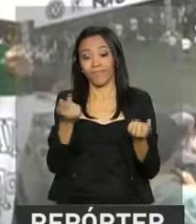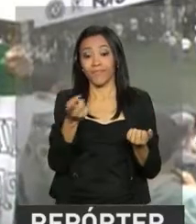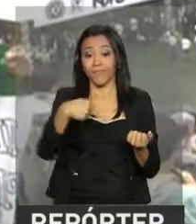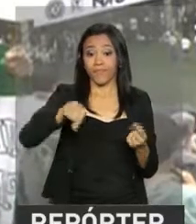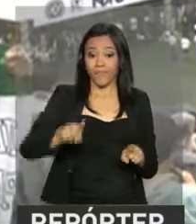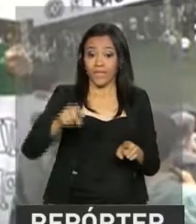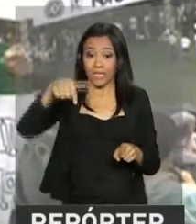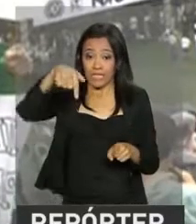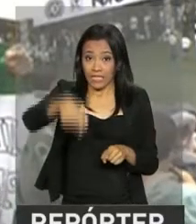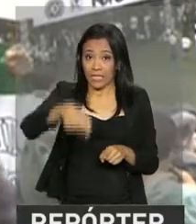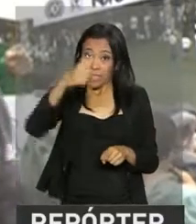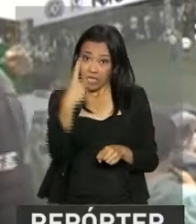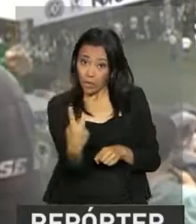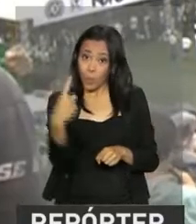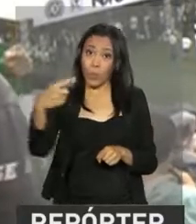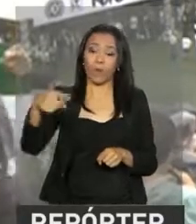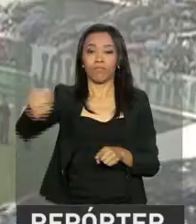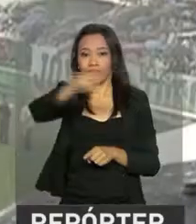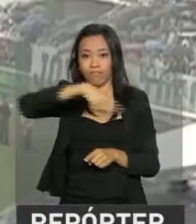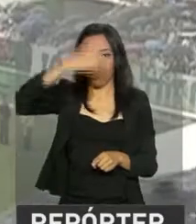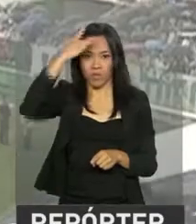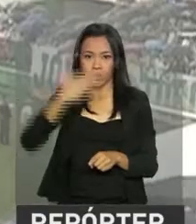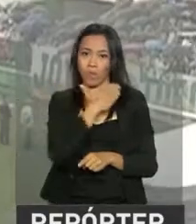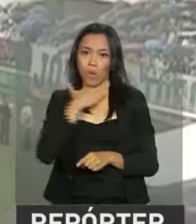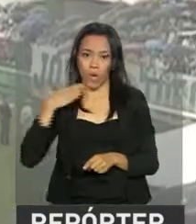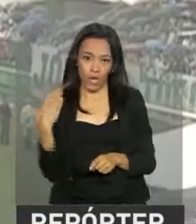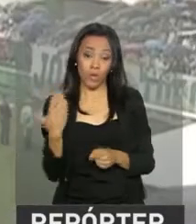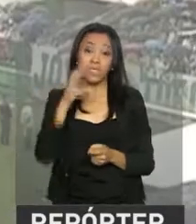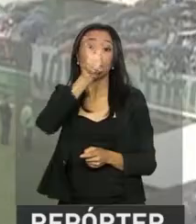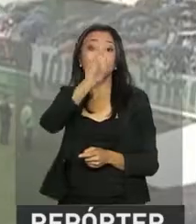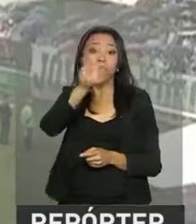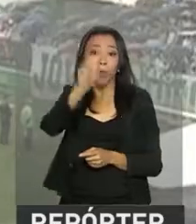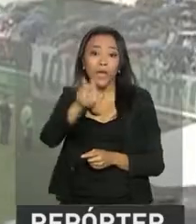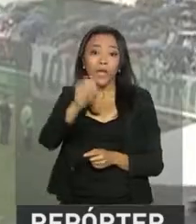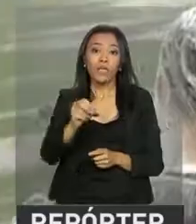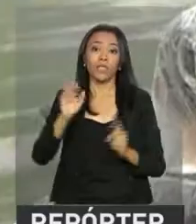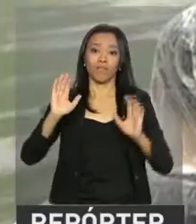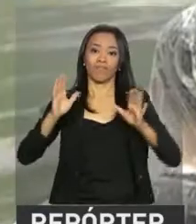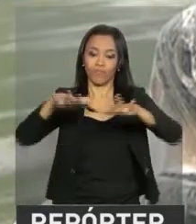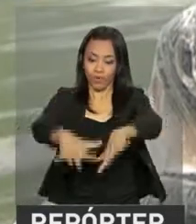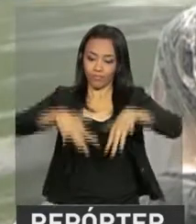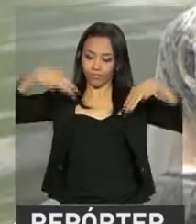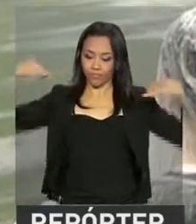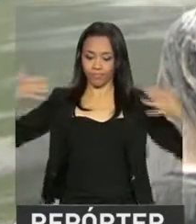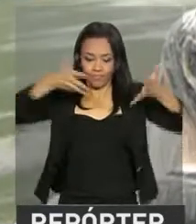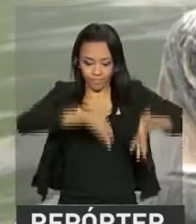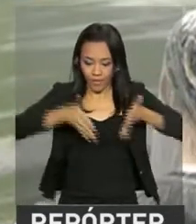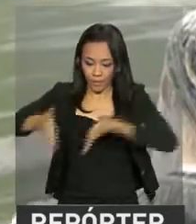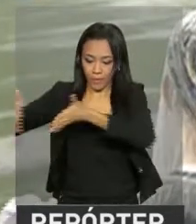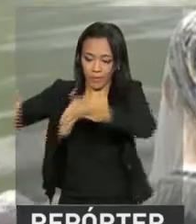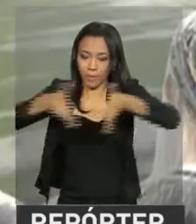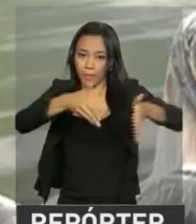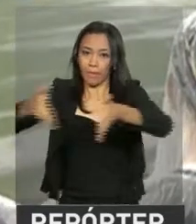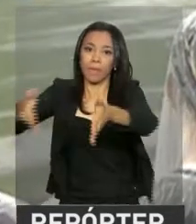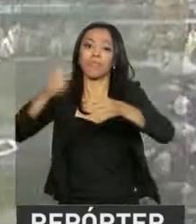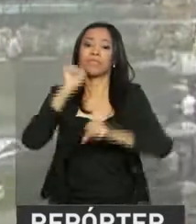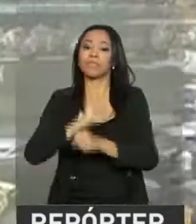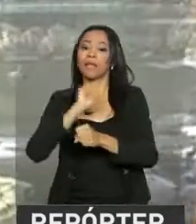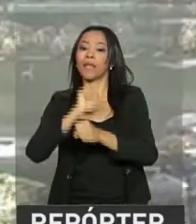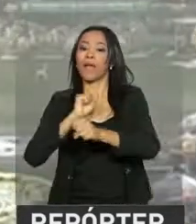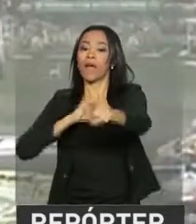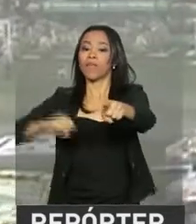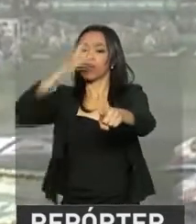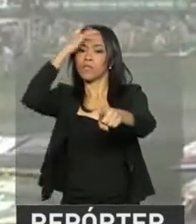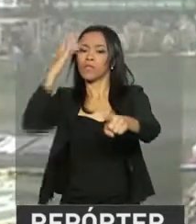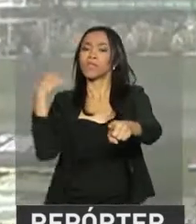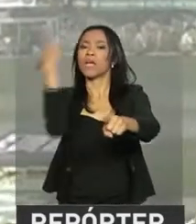Das 71 vítimas fatais, 50 foram veladas no estádio. Enquanto esperavam o cortejo, os